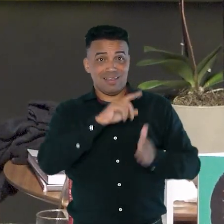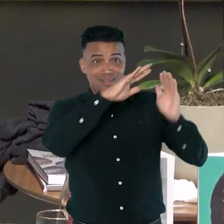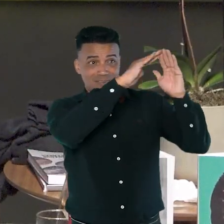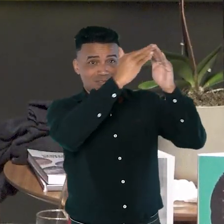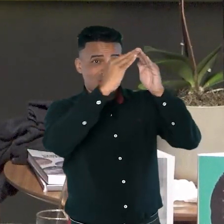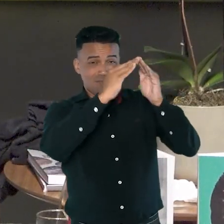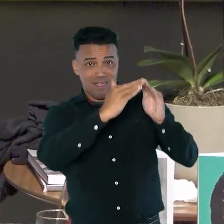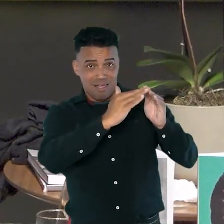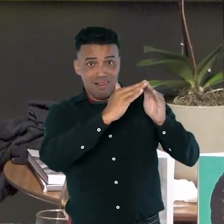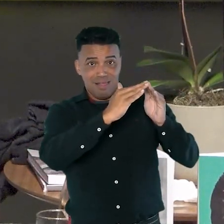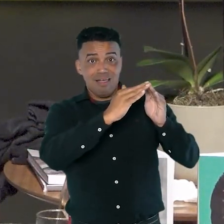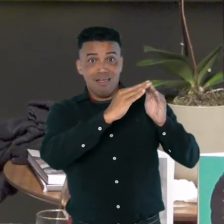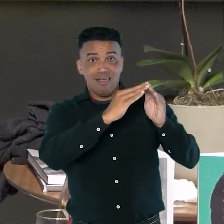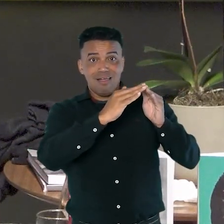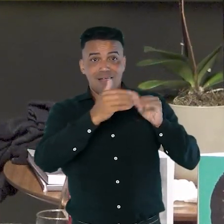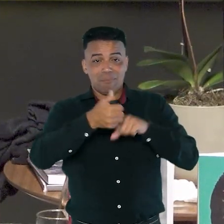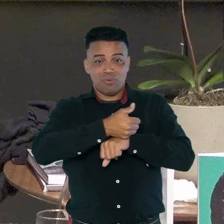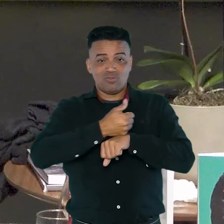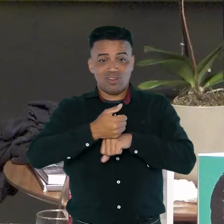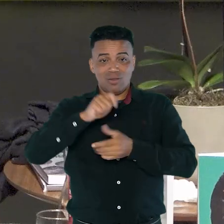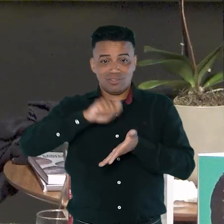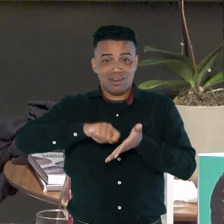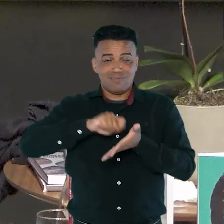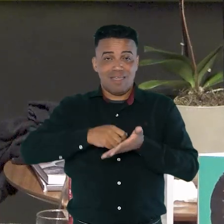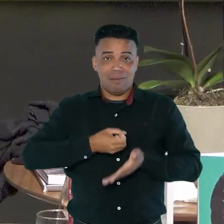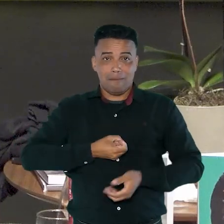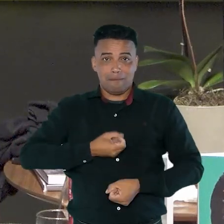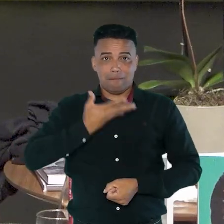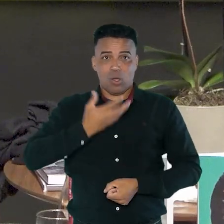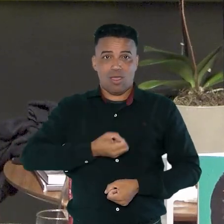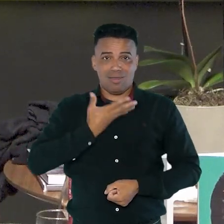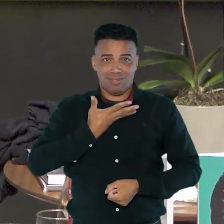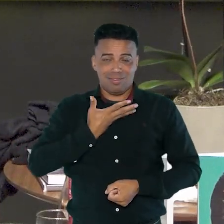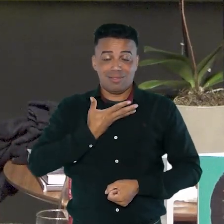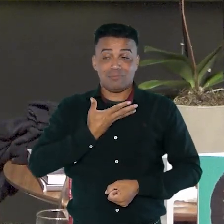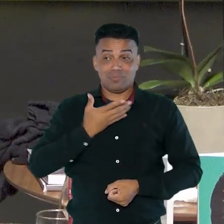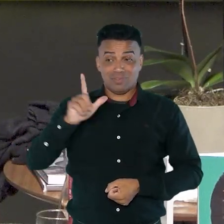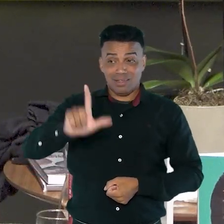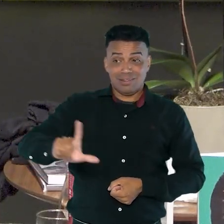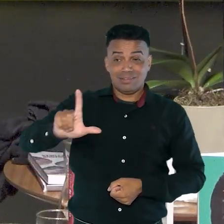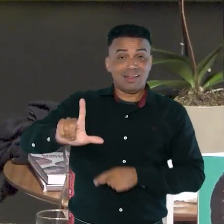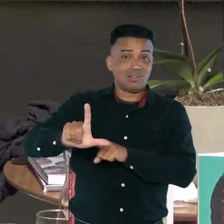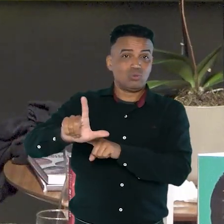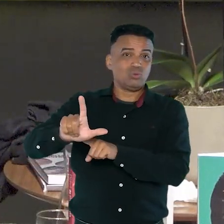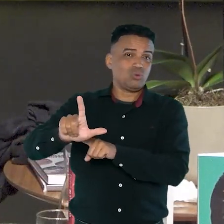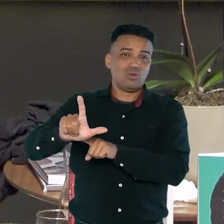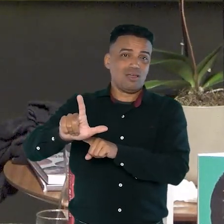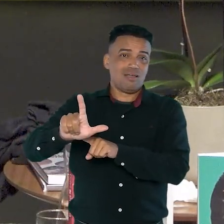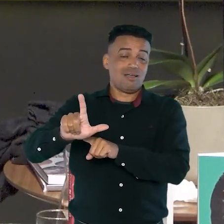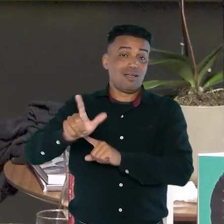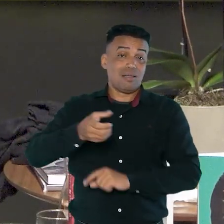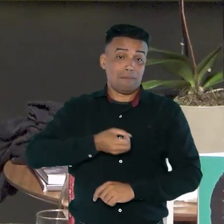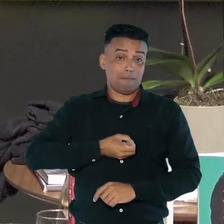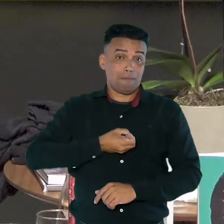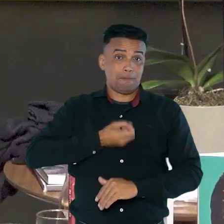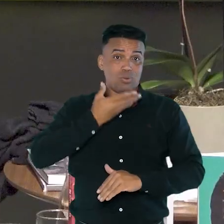ser poeta, é o mais difícil. Mesmo na literatura, a poesia é tratada como subliteratura.